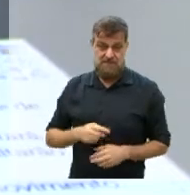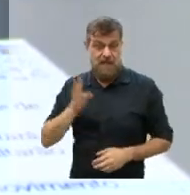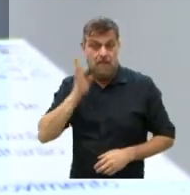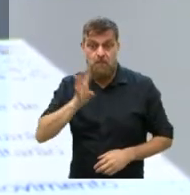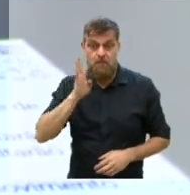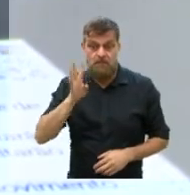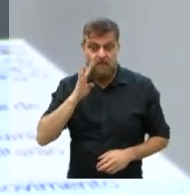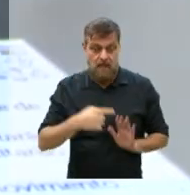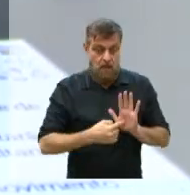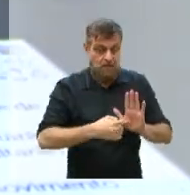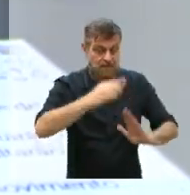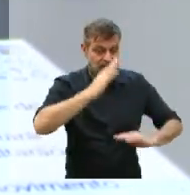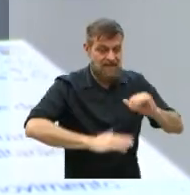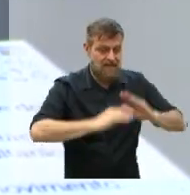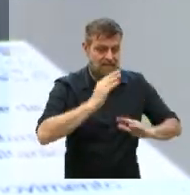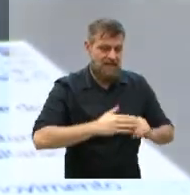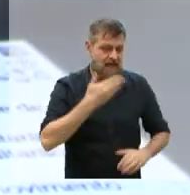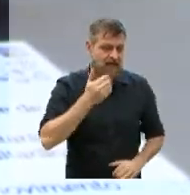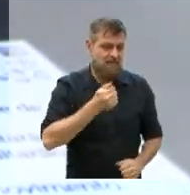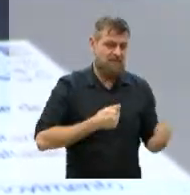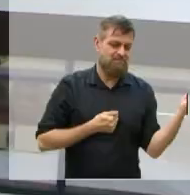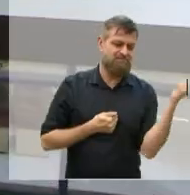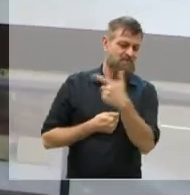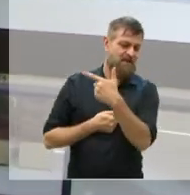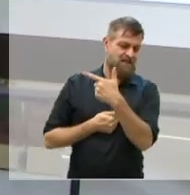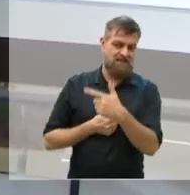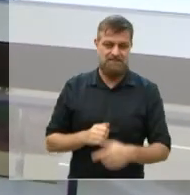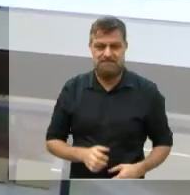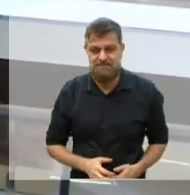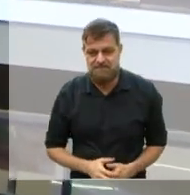legal. Demonstrar é melhor que falar, eu sempre digo isso.